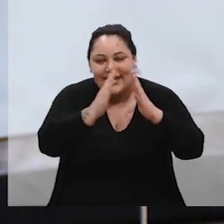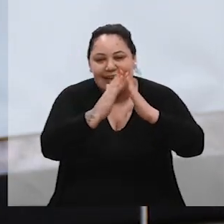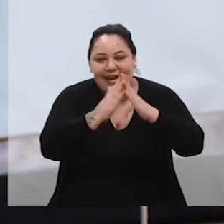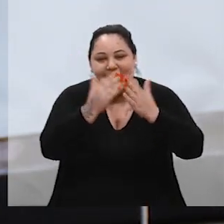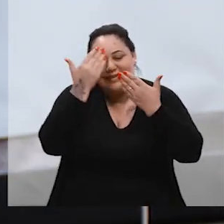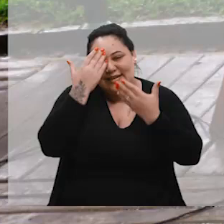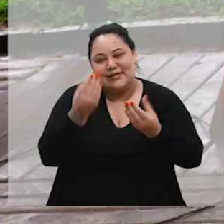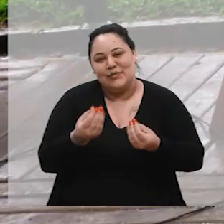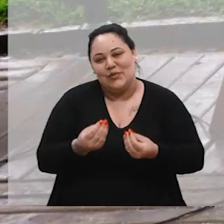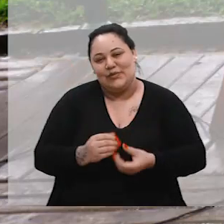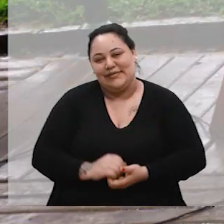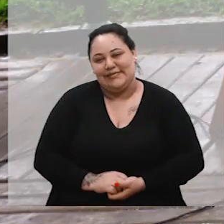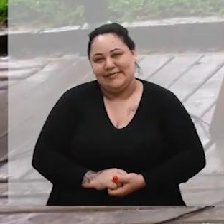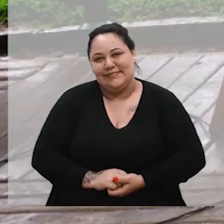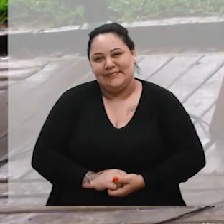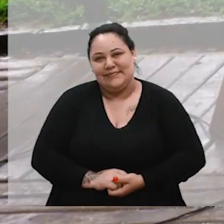muito.